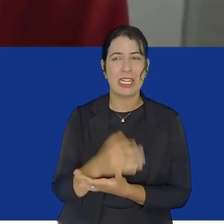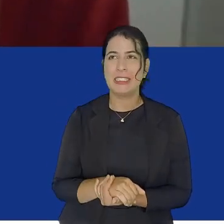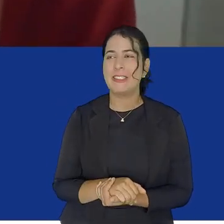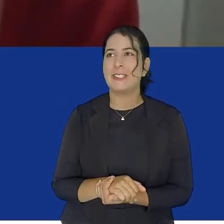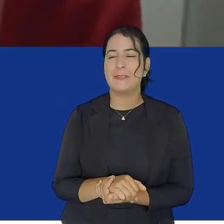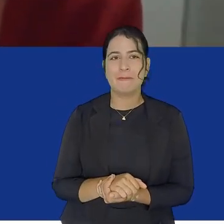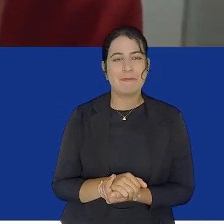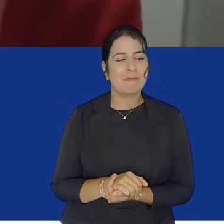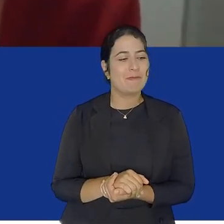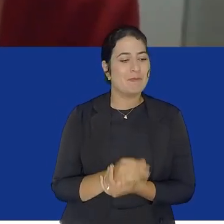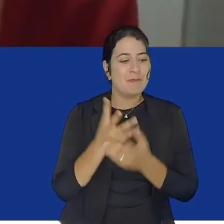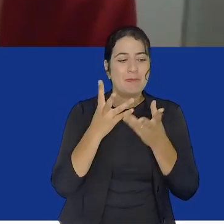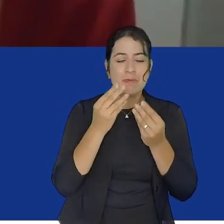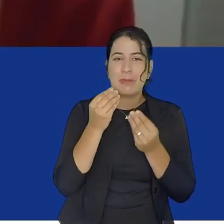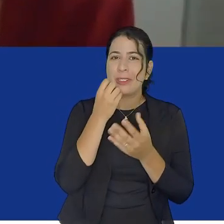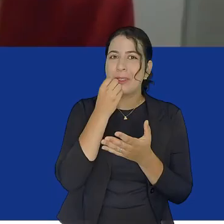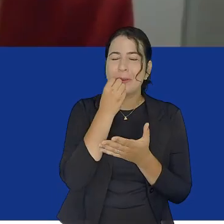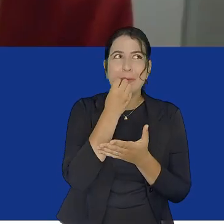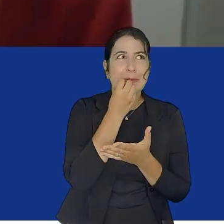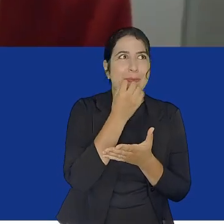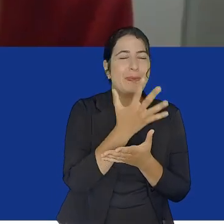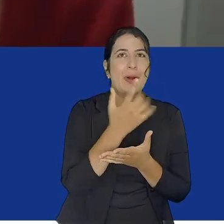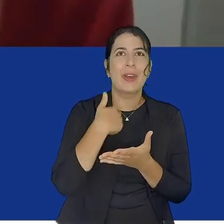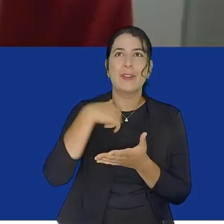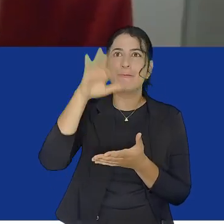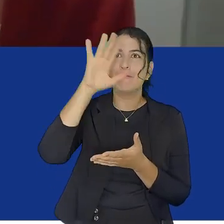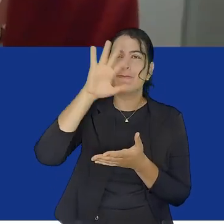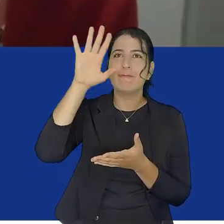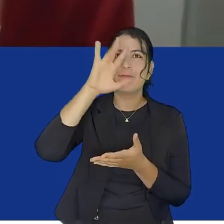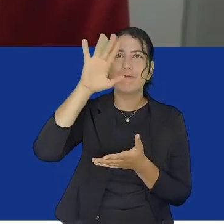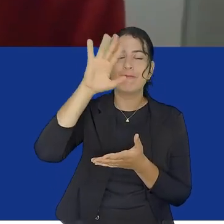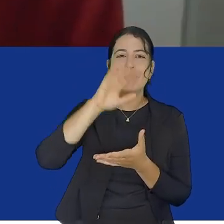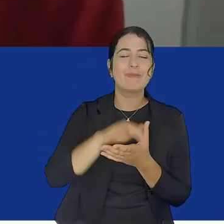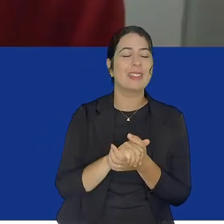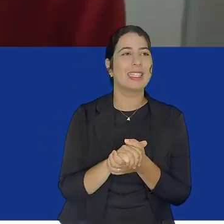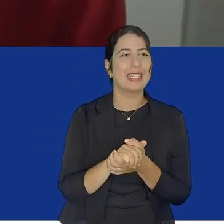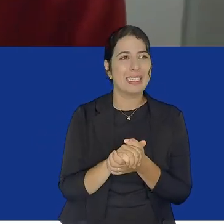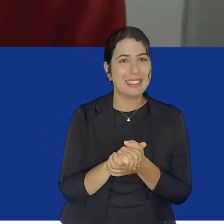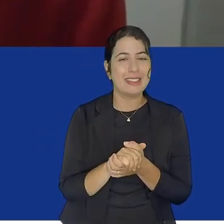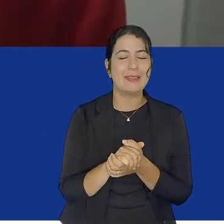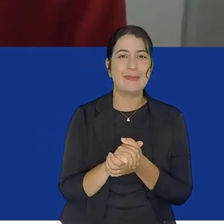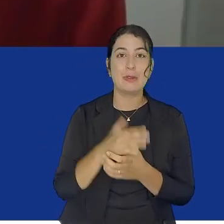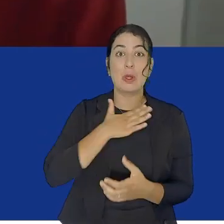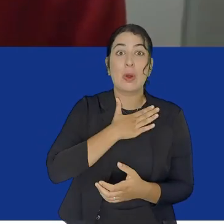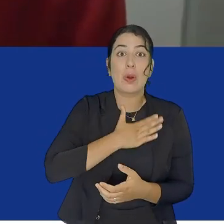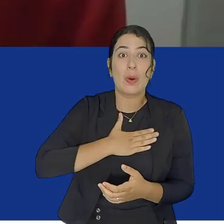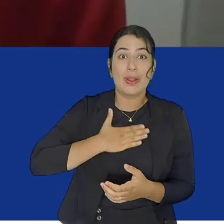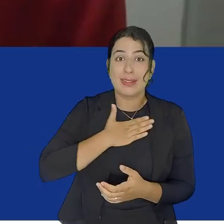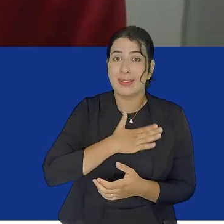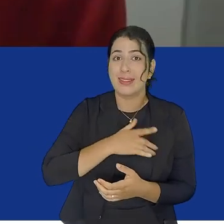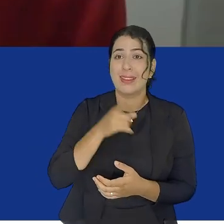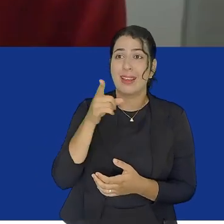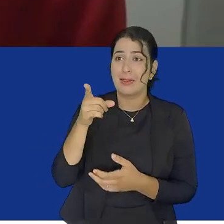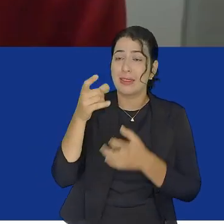estão me passando aqui pela cabeça, né? Eu gostei muito como você trouxe essa abordagem,